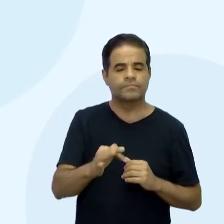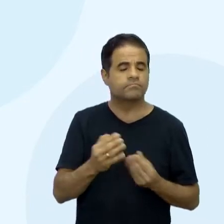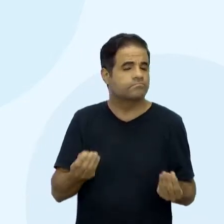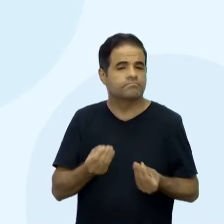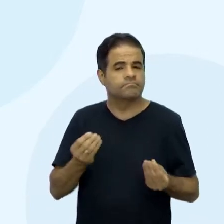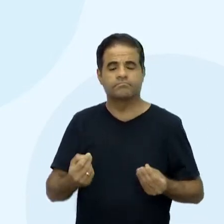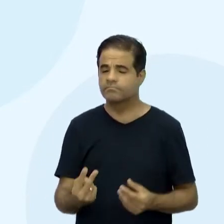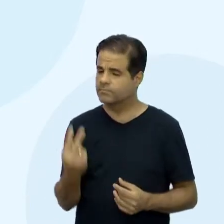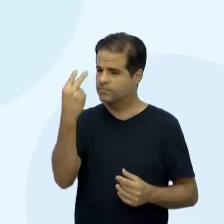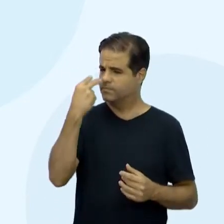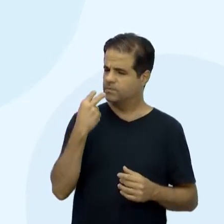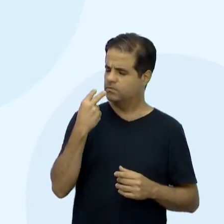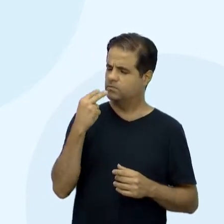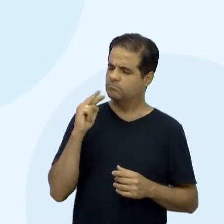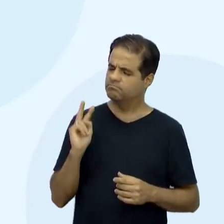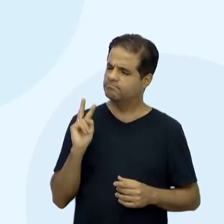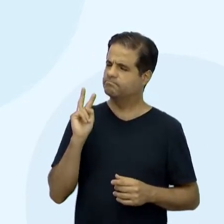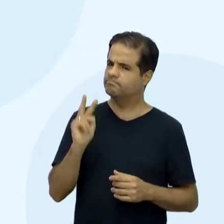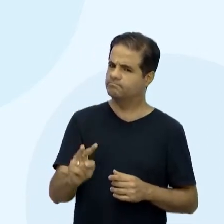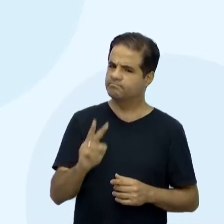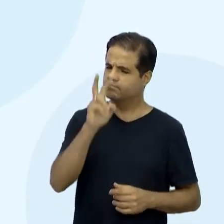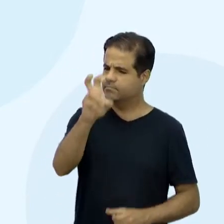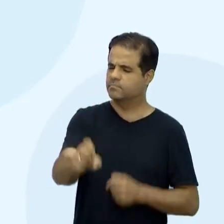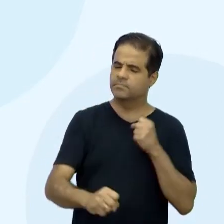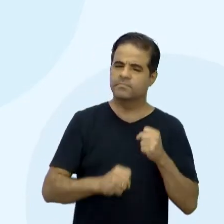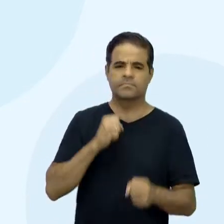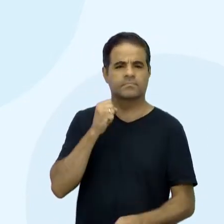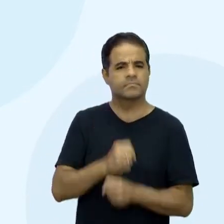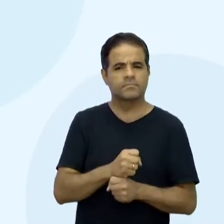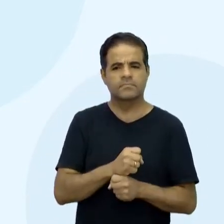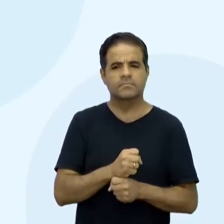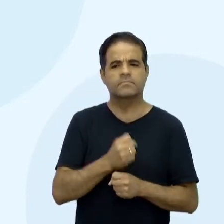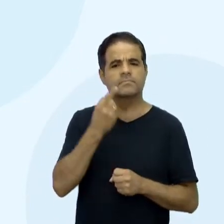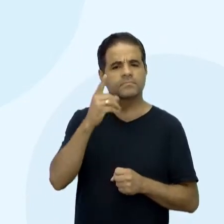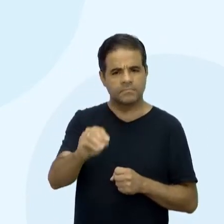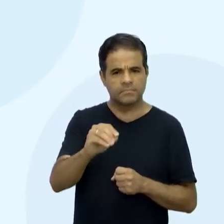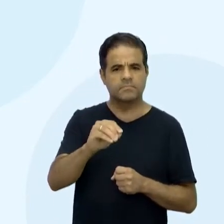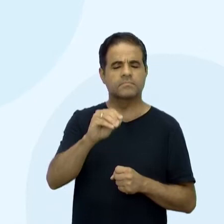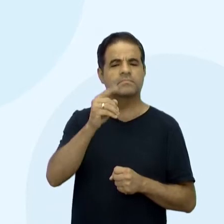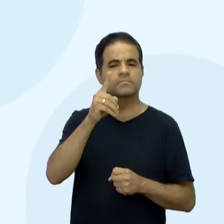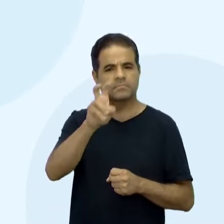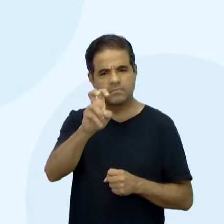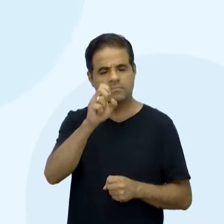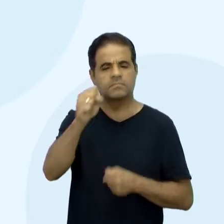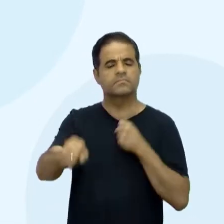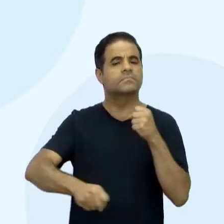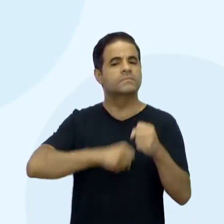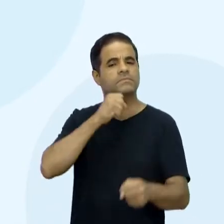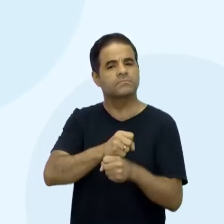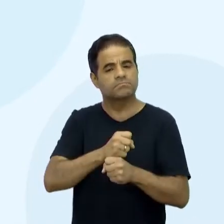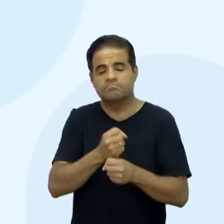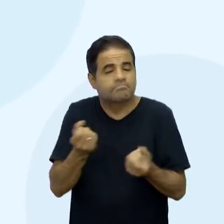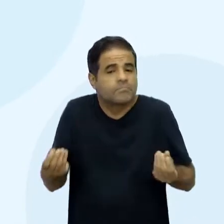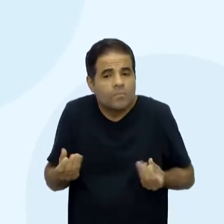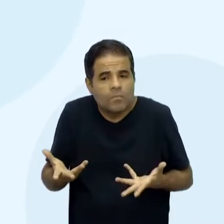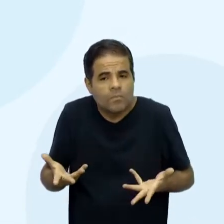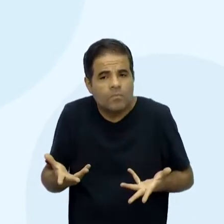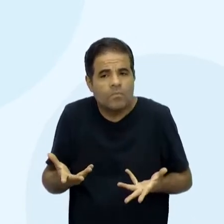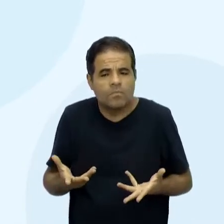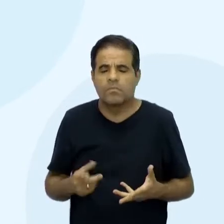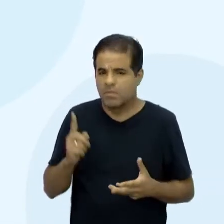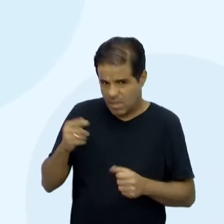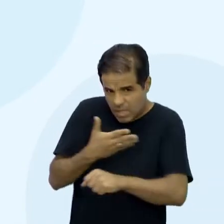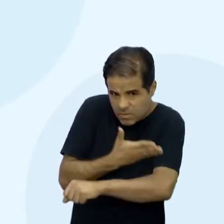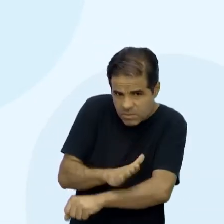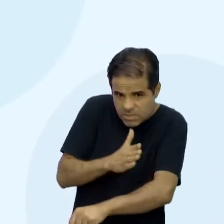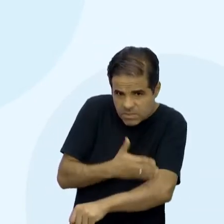Como eu me vejo daqui 5, 10 e 15 anos? Será que é um